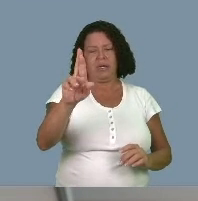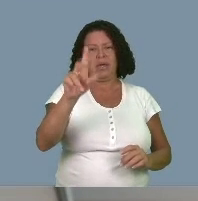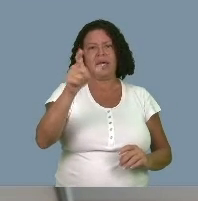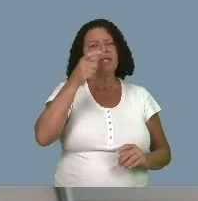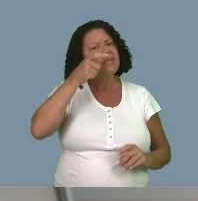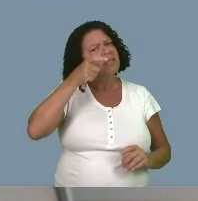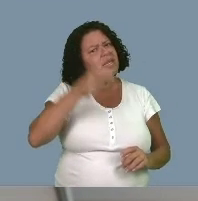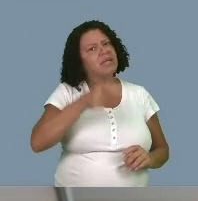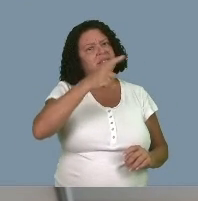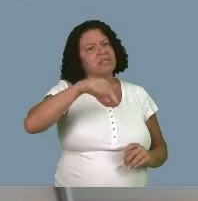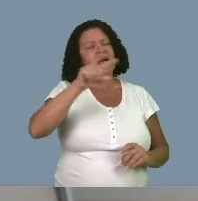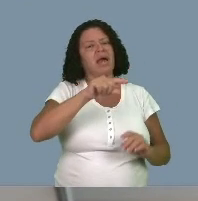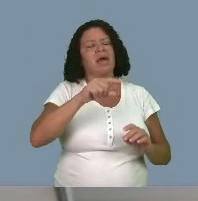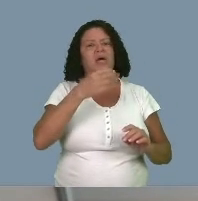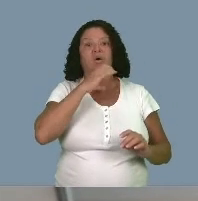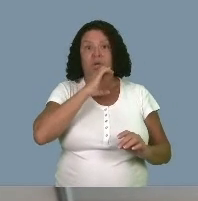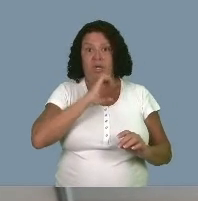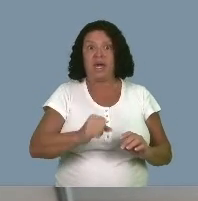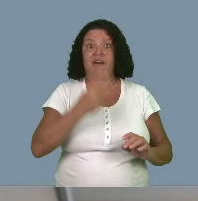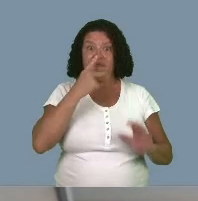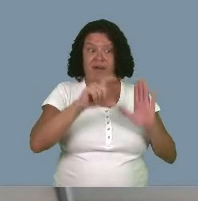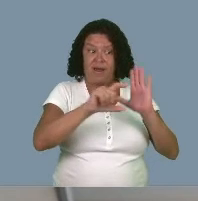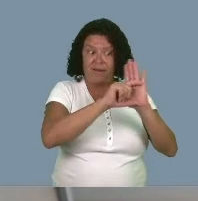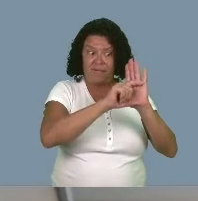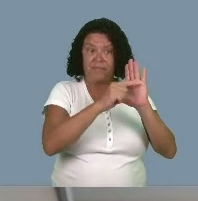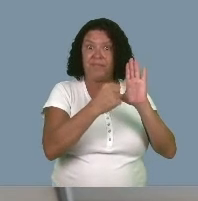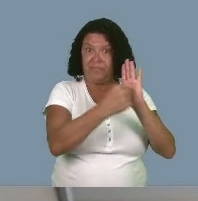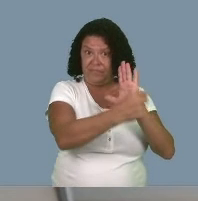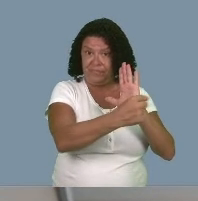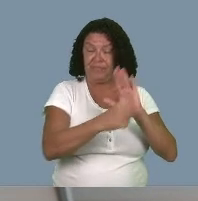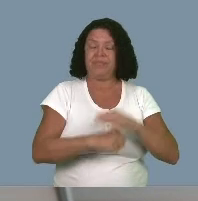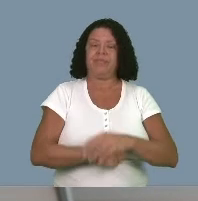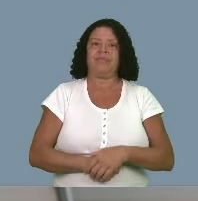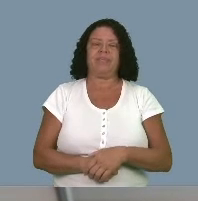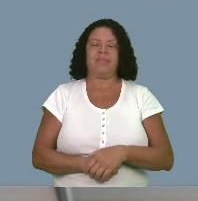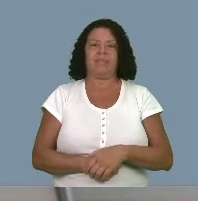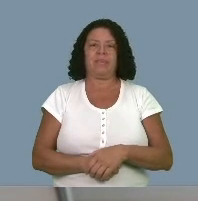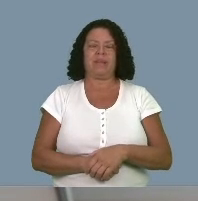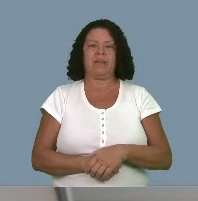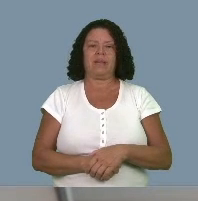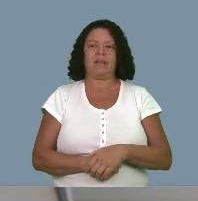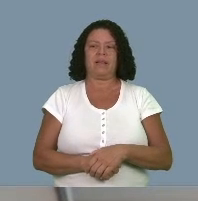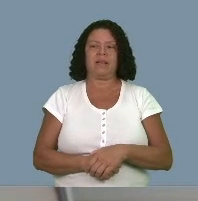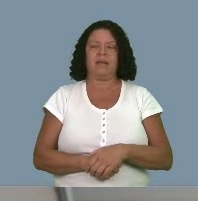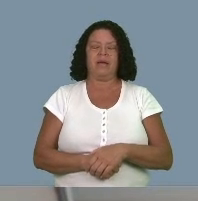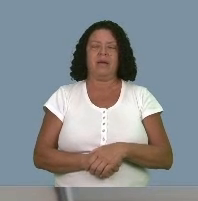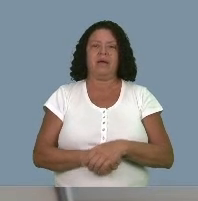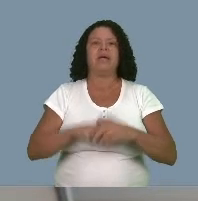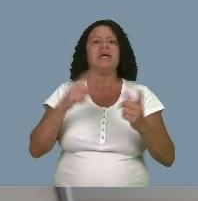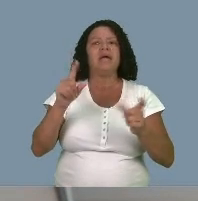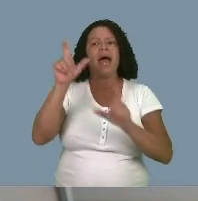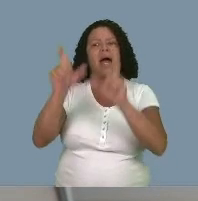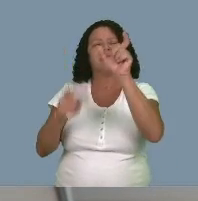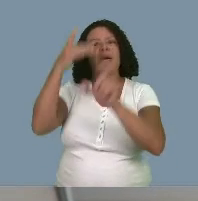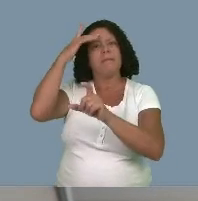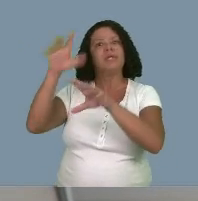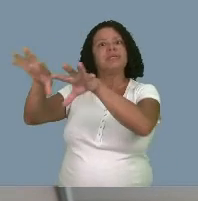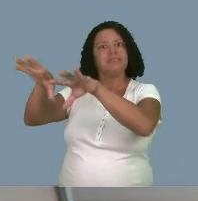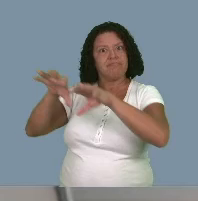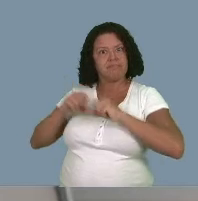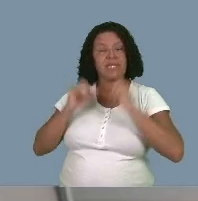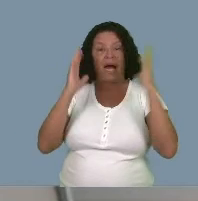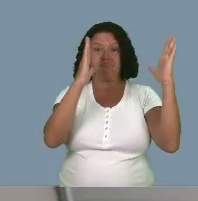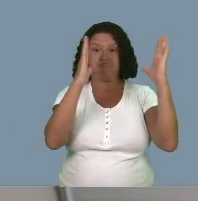Interessante que o Dr. Bezerra de Menezes nos diz nesse trechinho aí, que os que se contaminam estão na